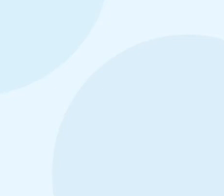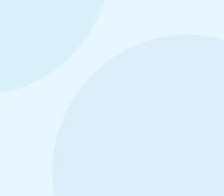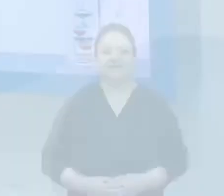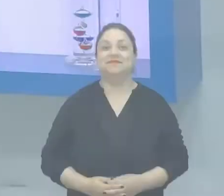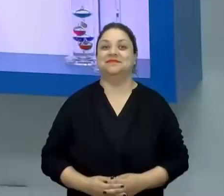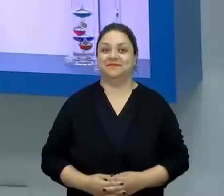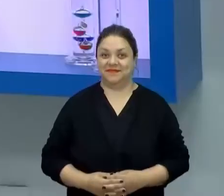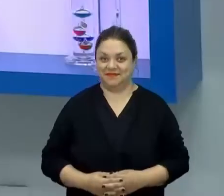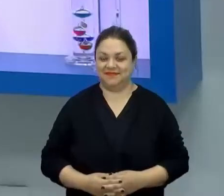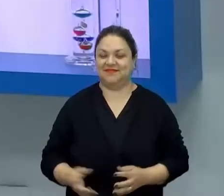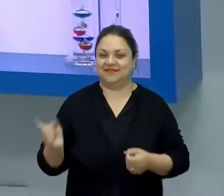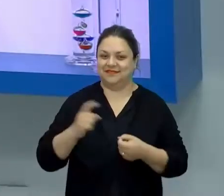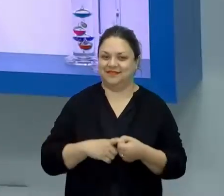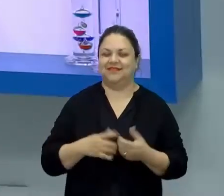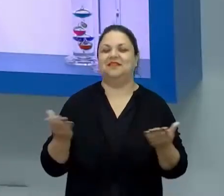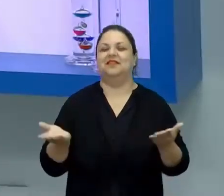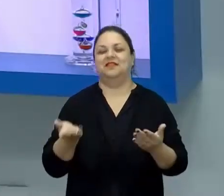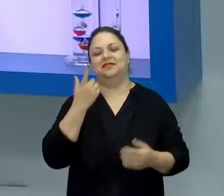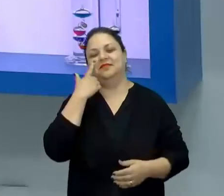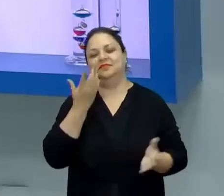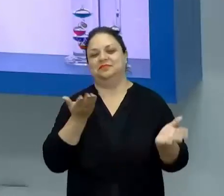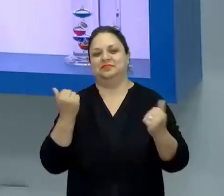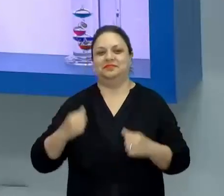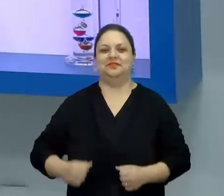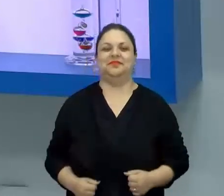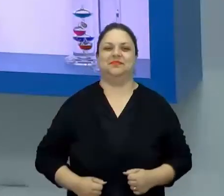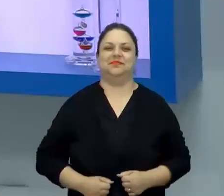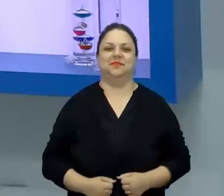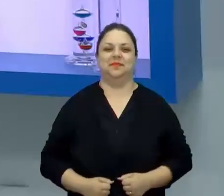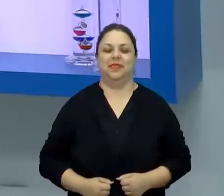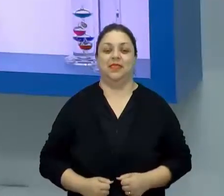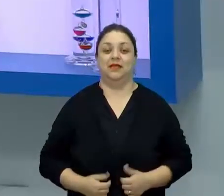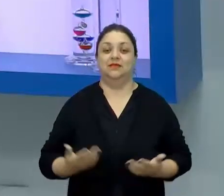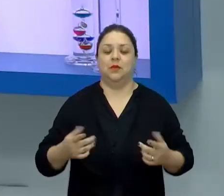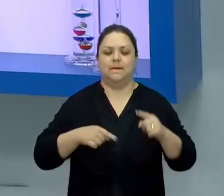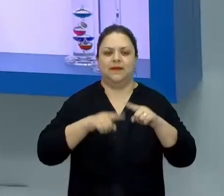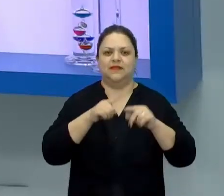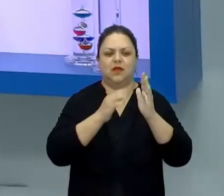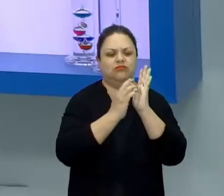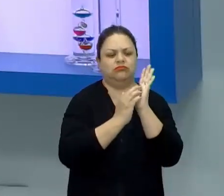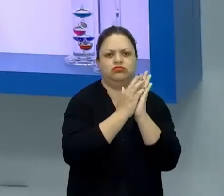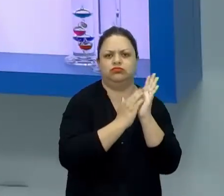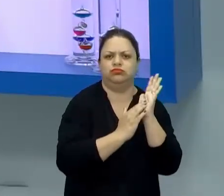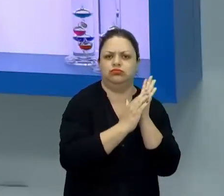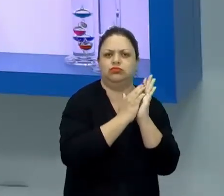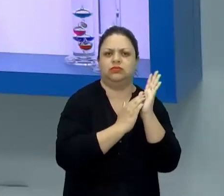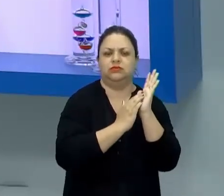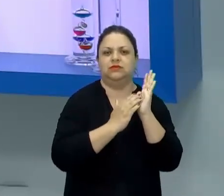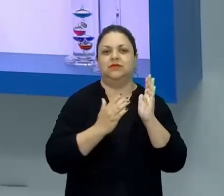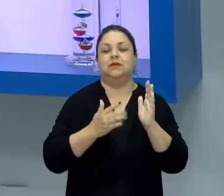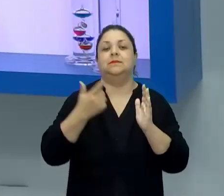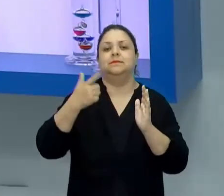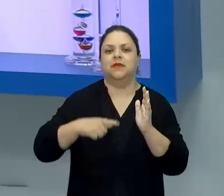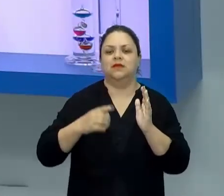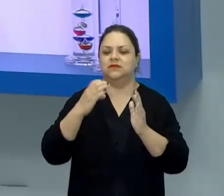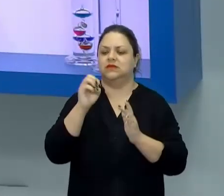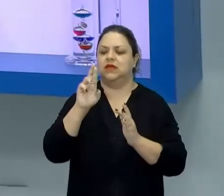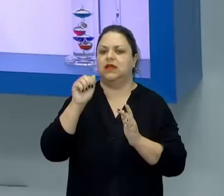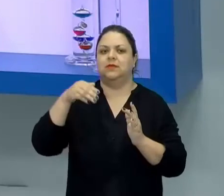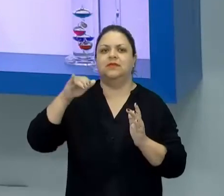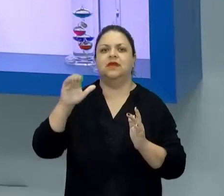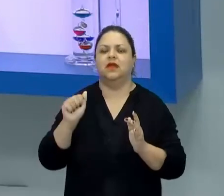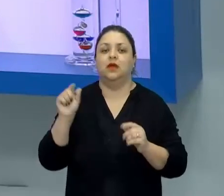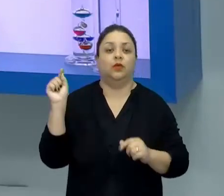E aí voltamos, gente. Então vamos lá. O que são materiais porosos? O que são materiais cerâmicos? Né? Então vamos dar